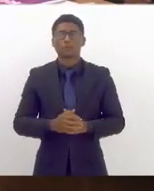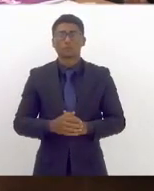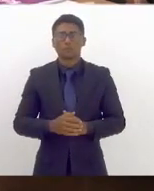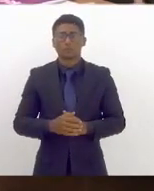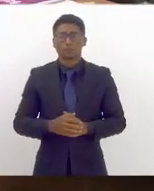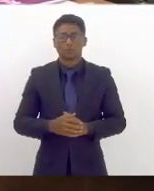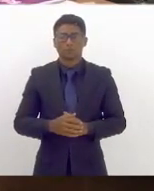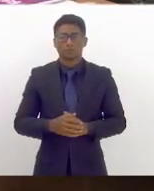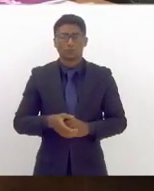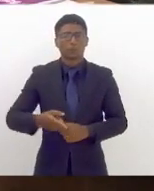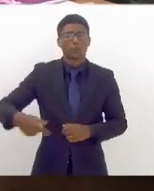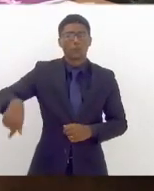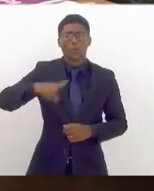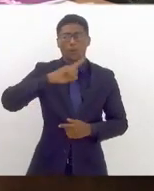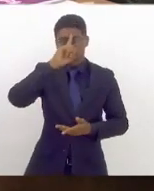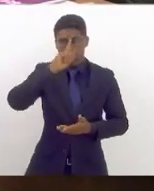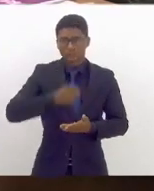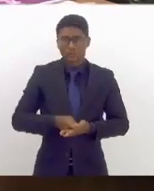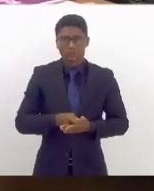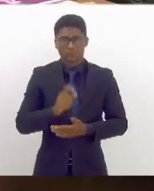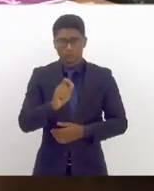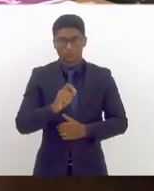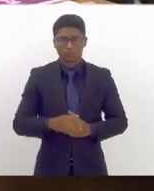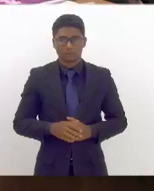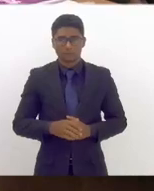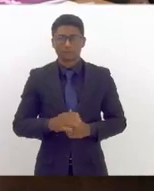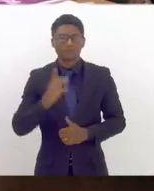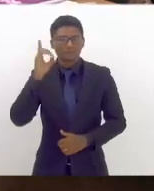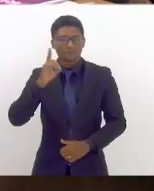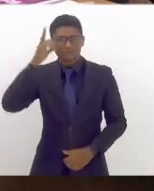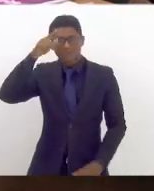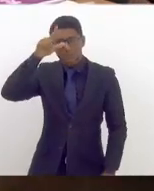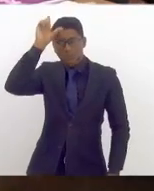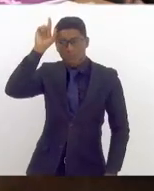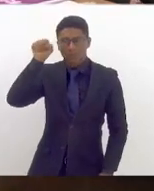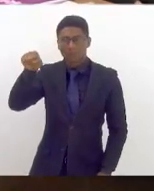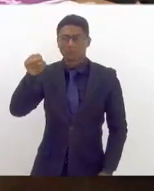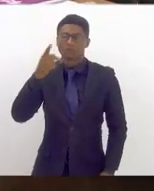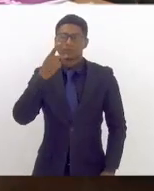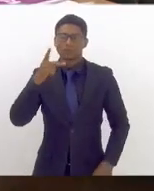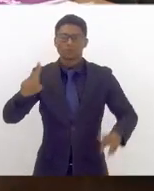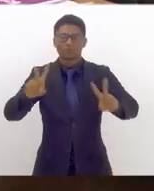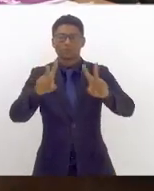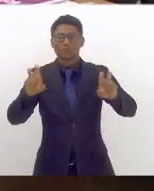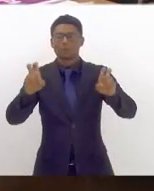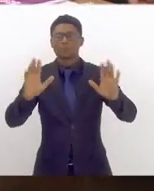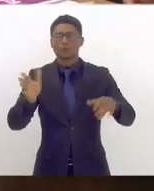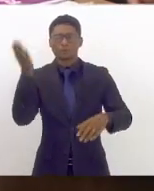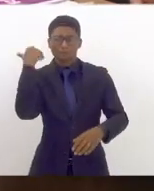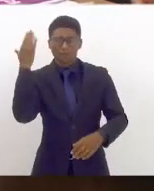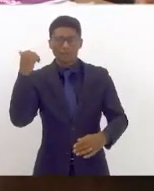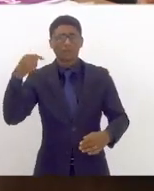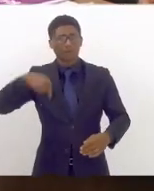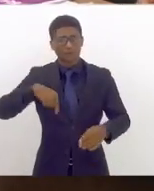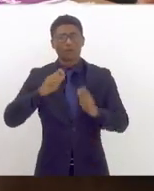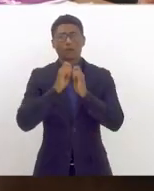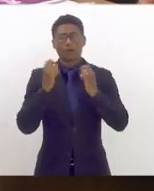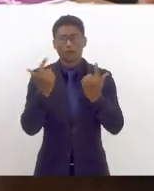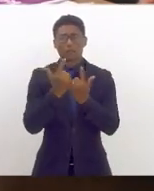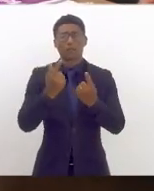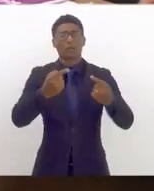intelectual Como disse aqui o Deputado Luiz Paulo esse tema já foi debate dessa casa vossa excelência participou